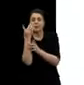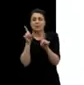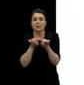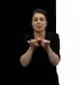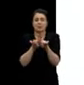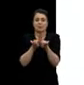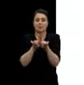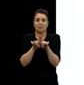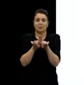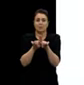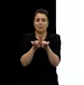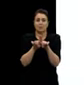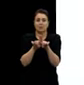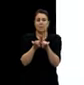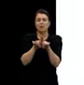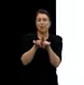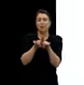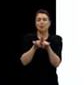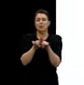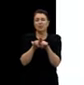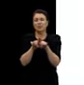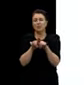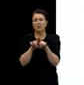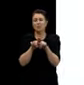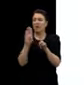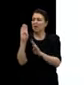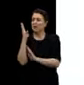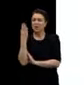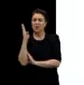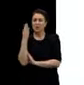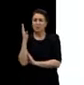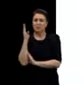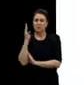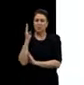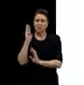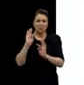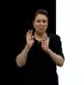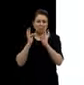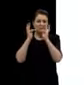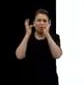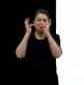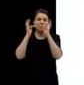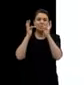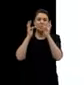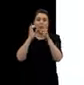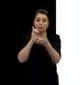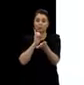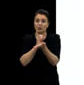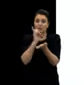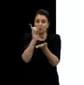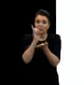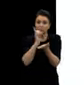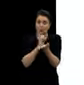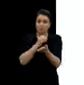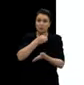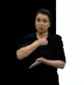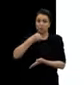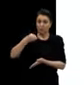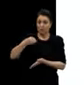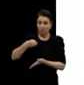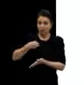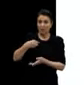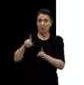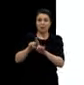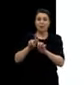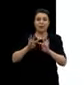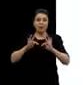de produtos biotecnológicos, medicamentos e enzimas, para o diagnóstico médico, tecnologia forense,